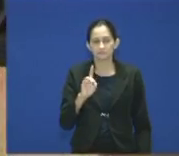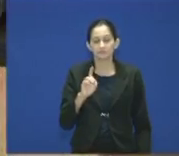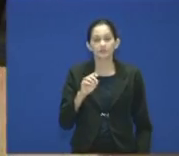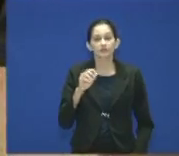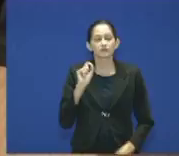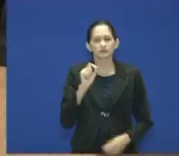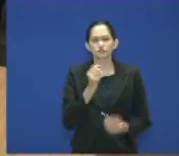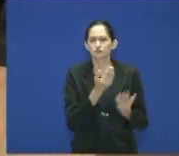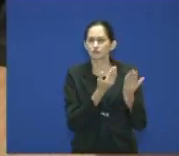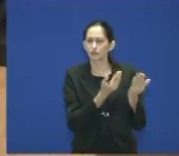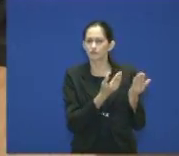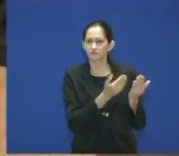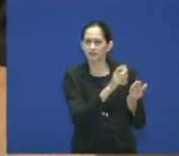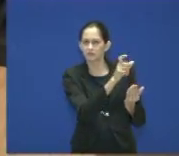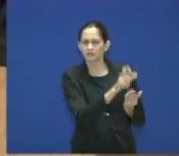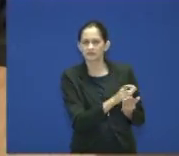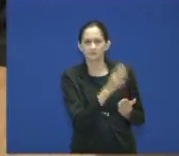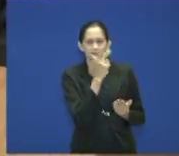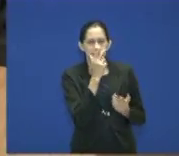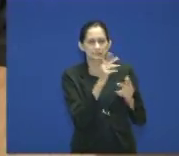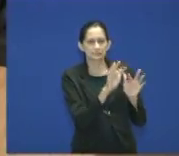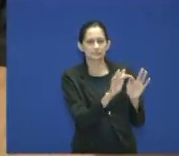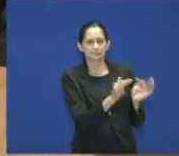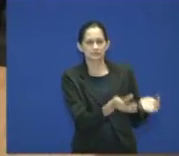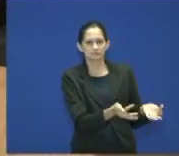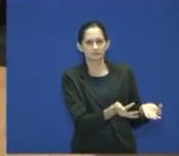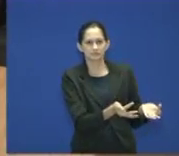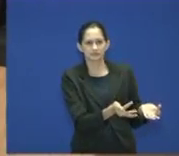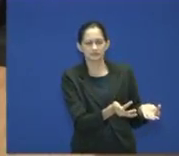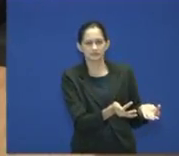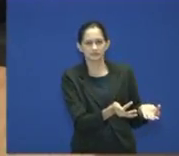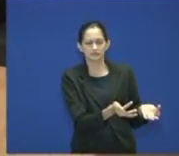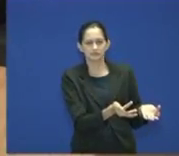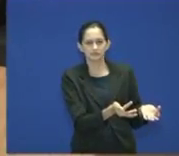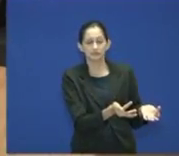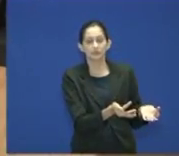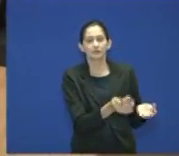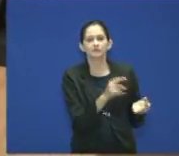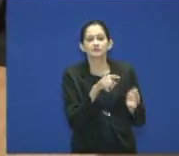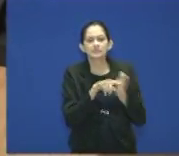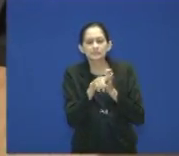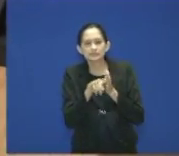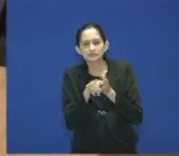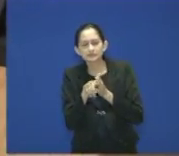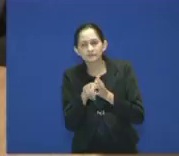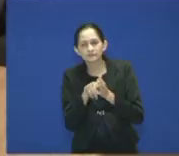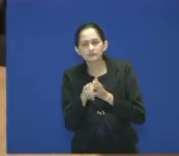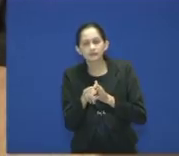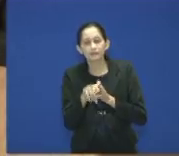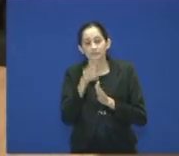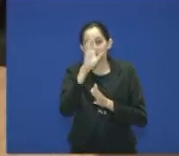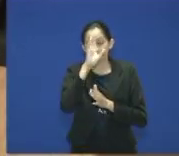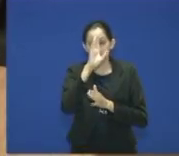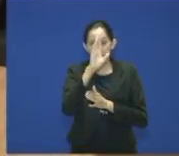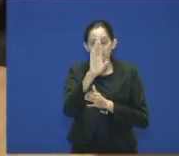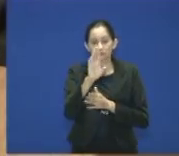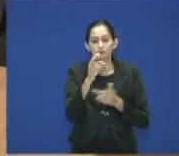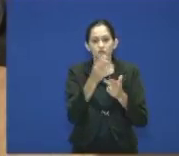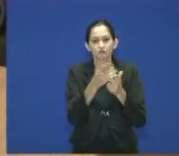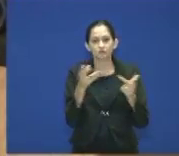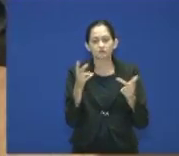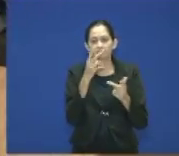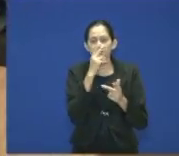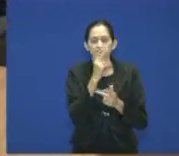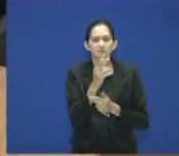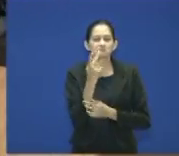desconfiai do mais trivial na aparência do singelo, e examinai, sobretudo, o que parece